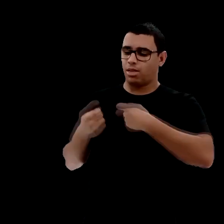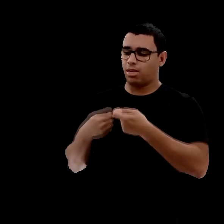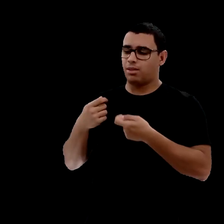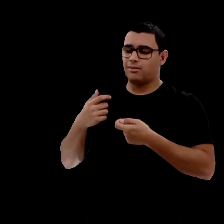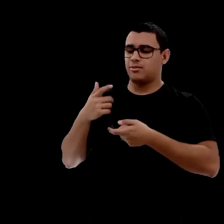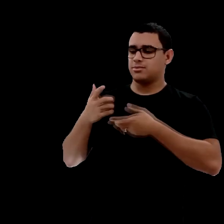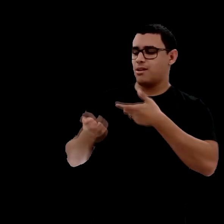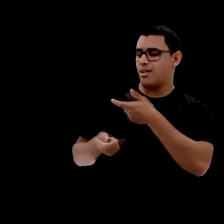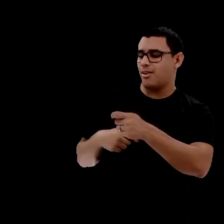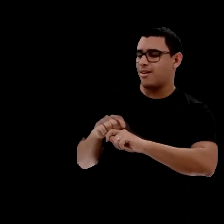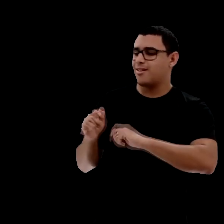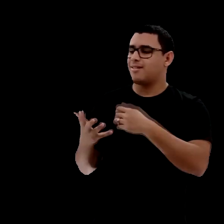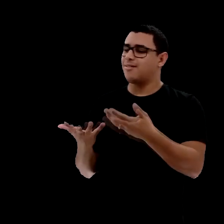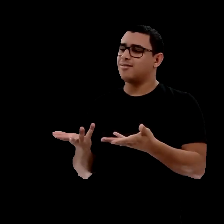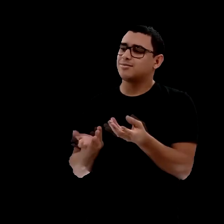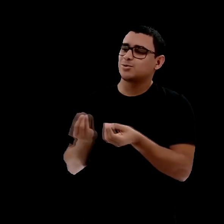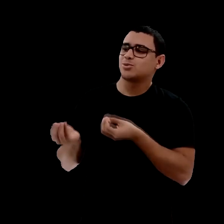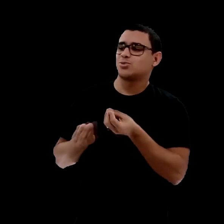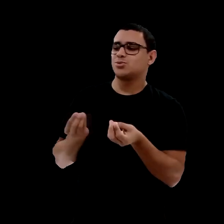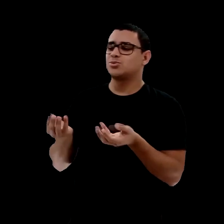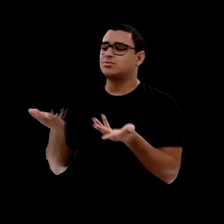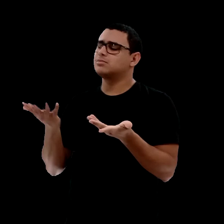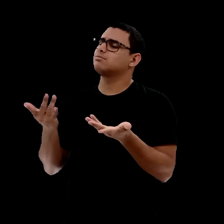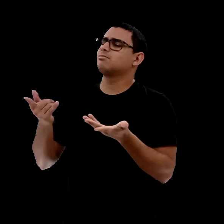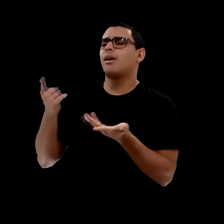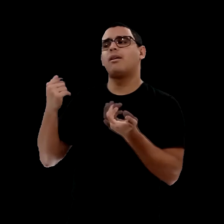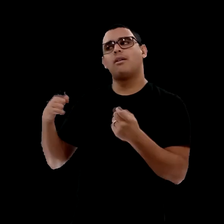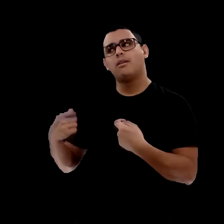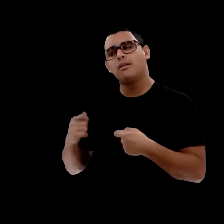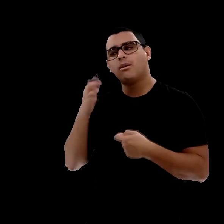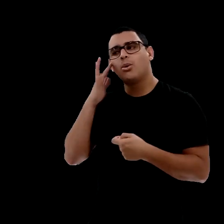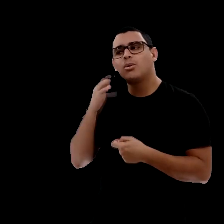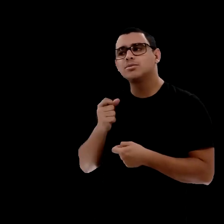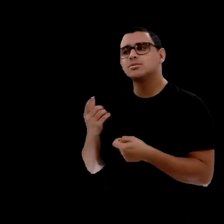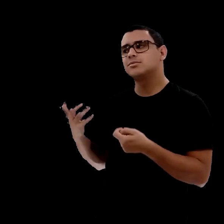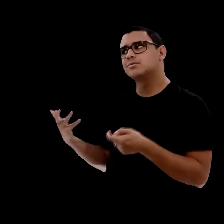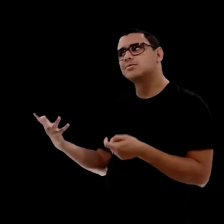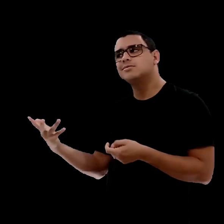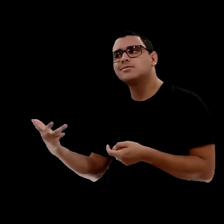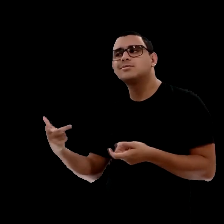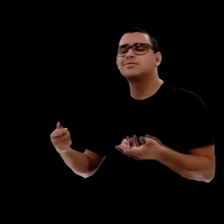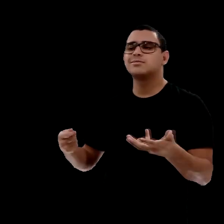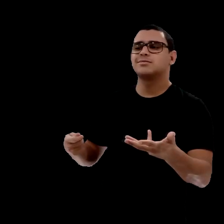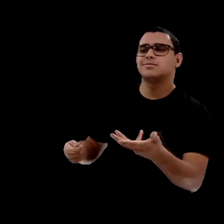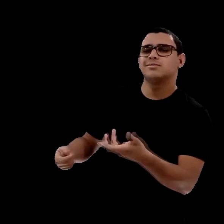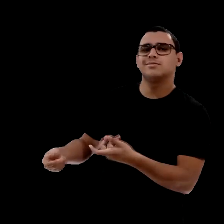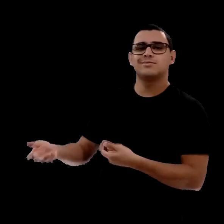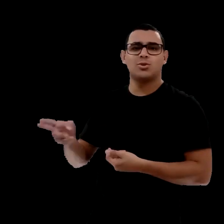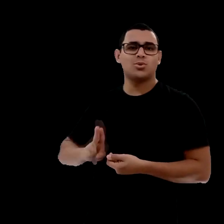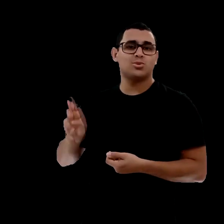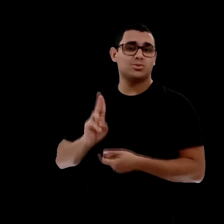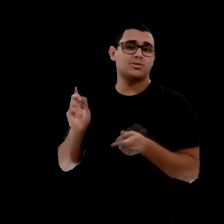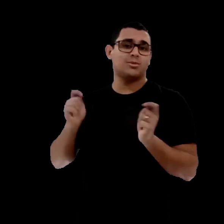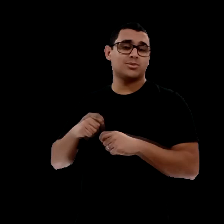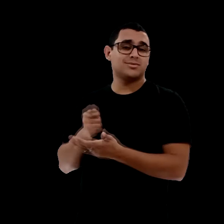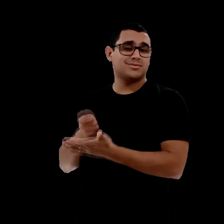alcançar aquilo que quer. São os recursos do poder, que é tudo aquilo que nos dá condição de que faça a nossa vontade. Tudo que ser